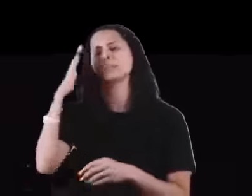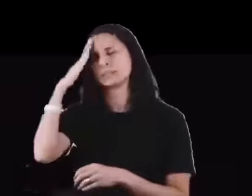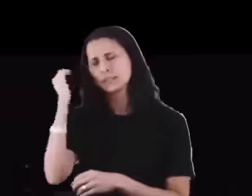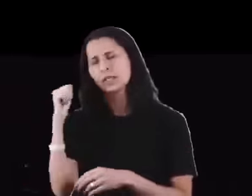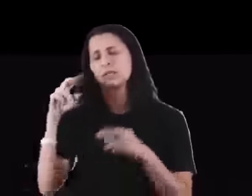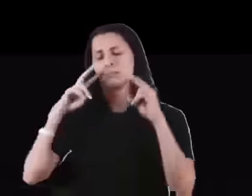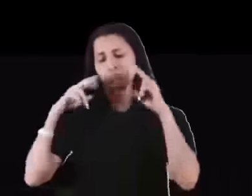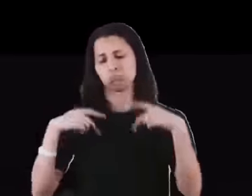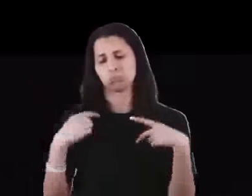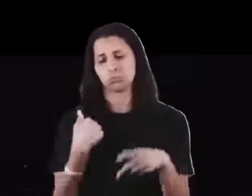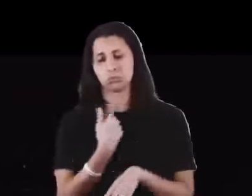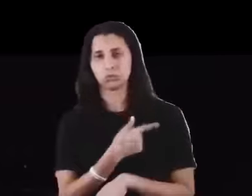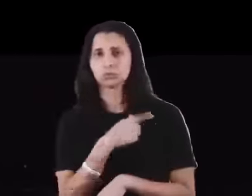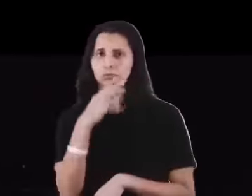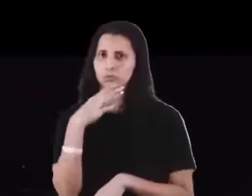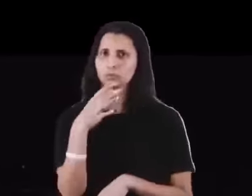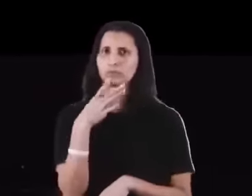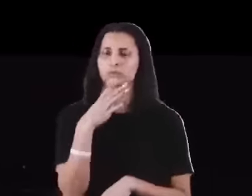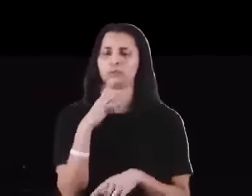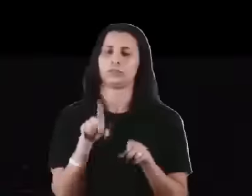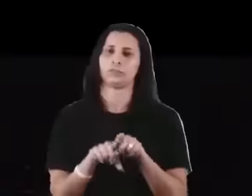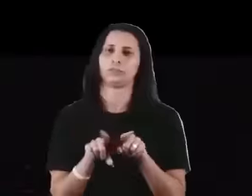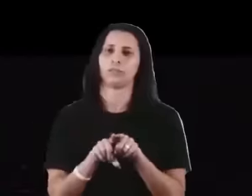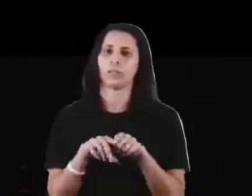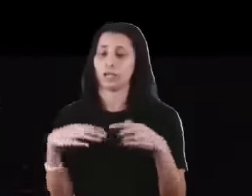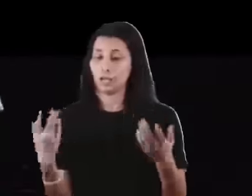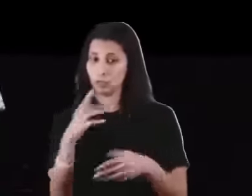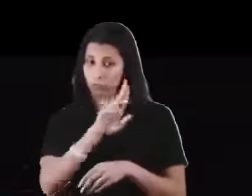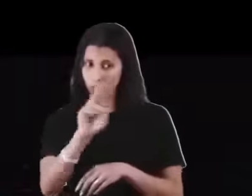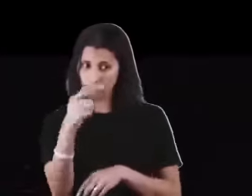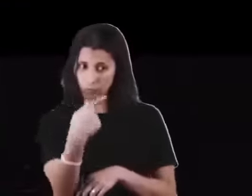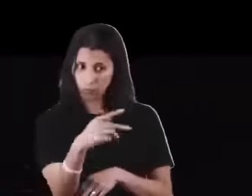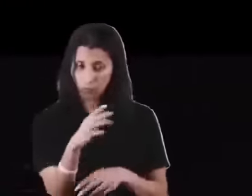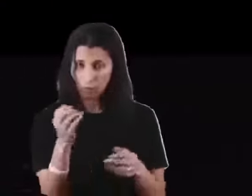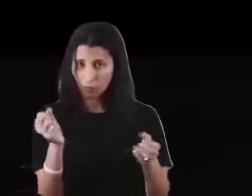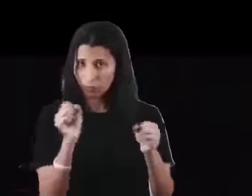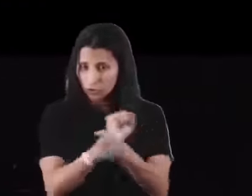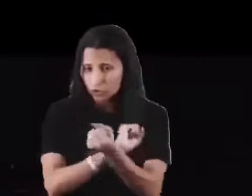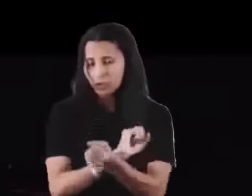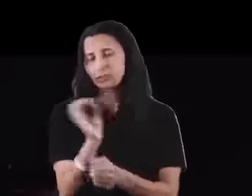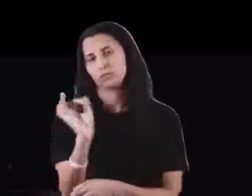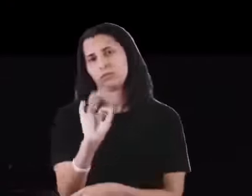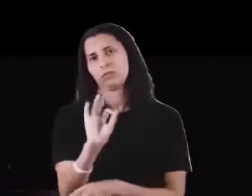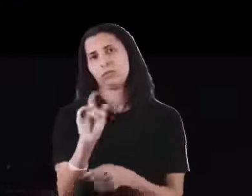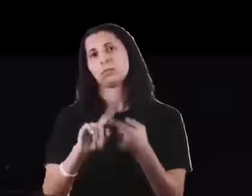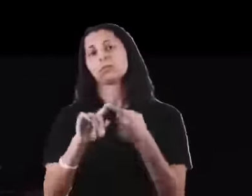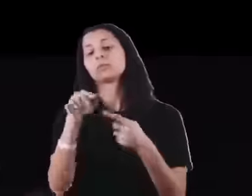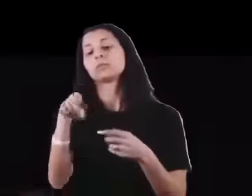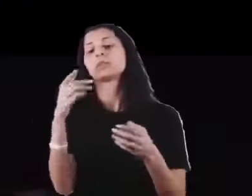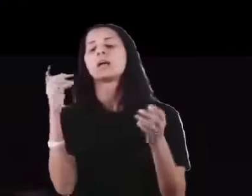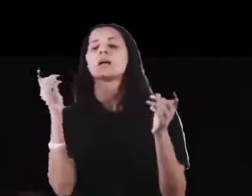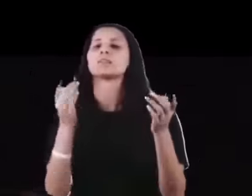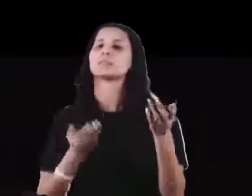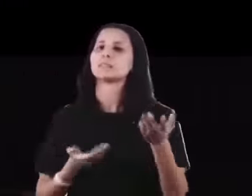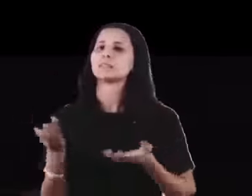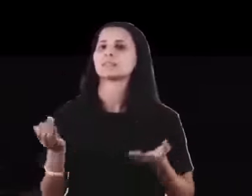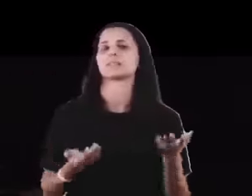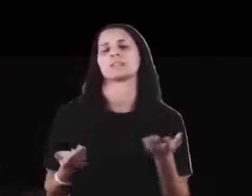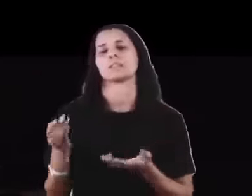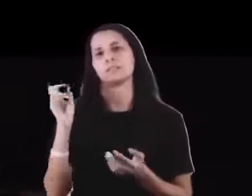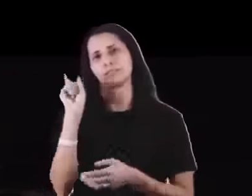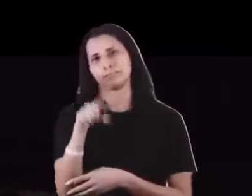vou te chamar de escrava não porque você é uma serva o meu Deus e a gente só tá na